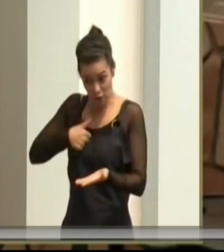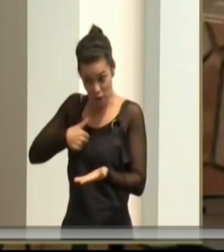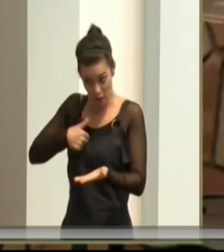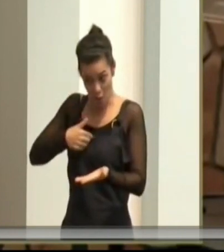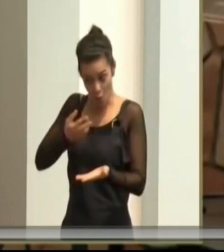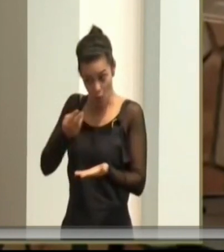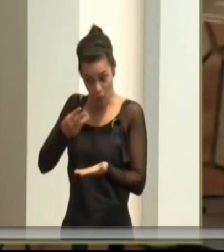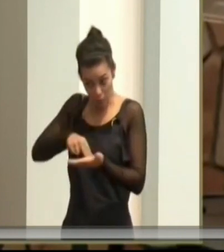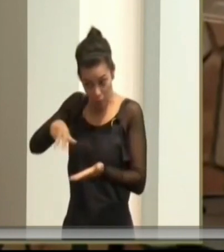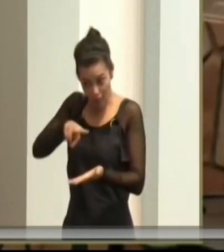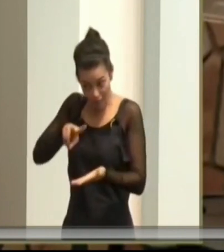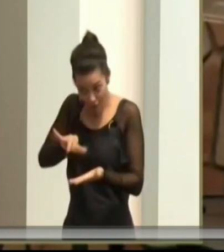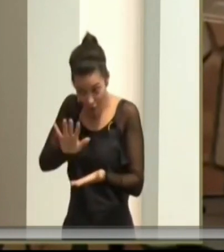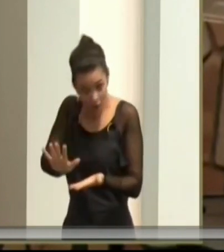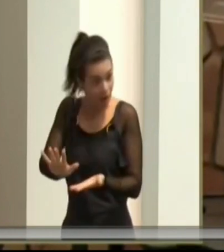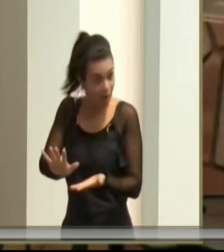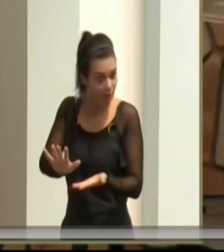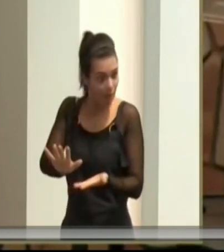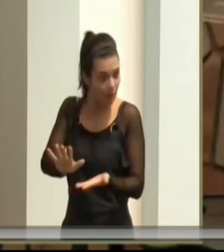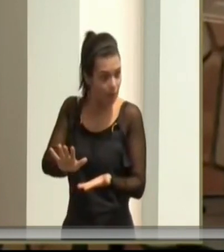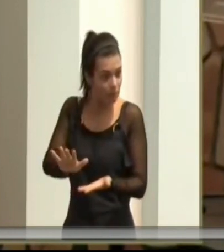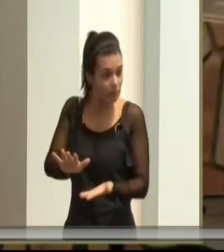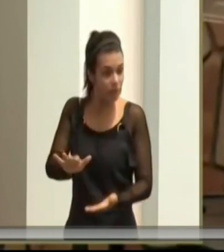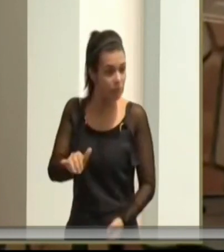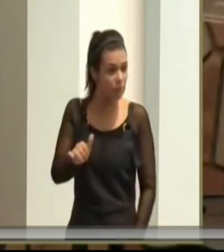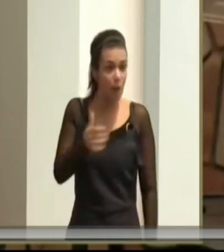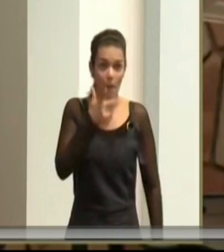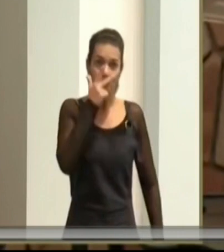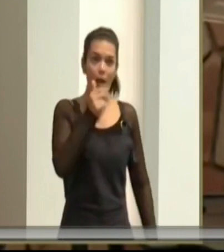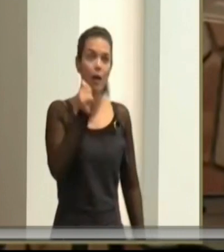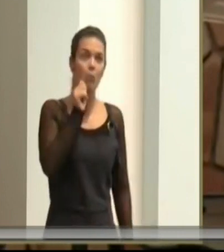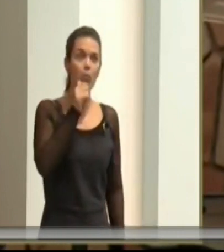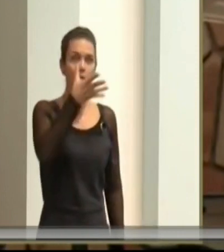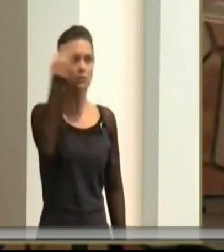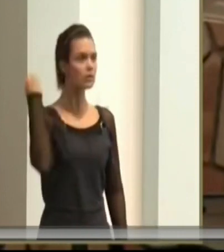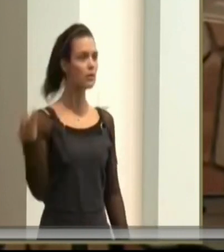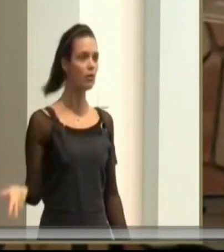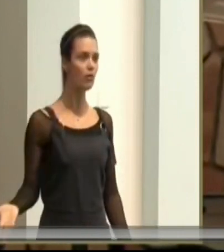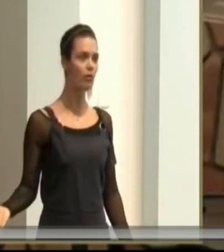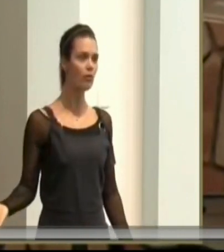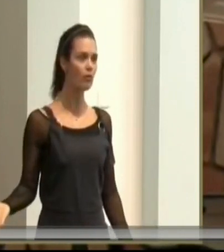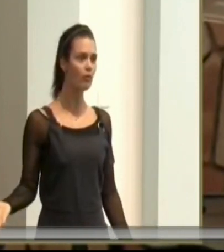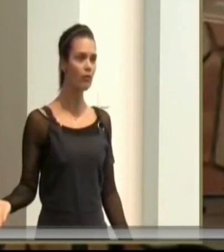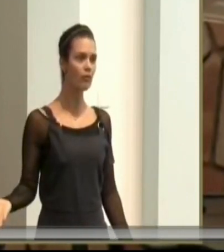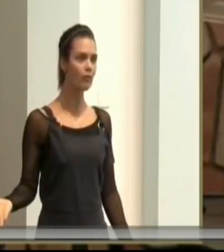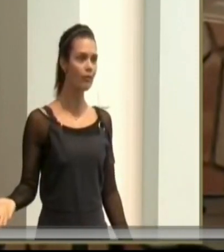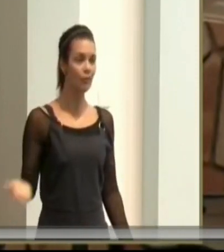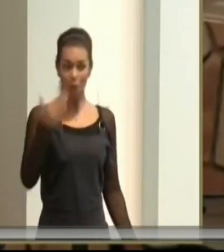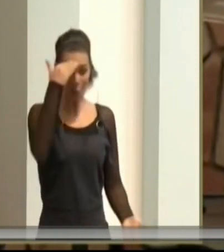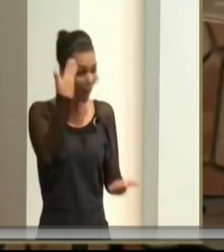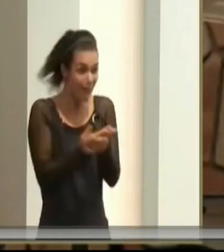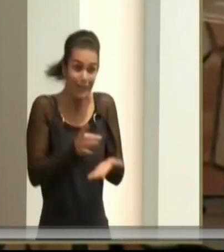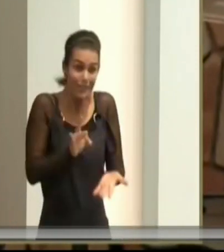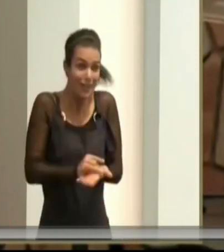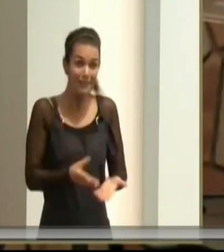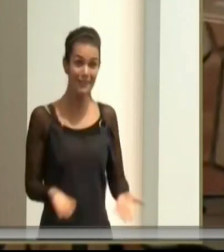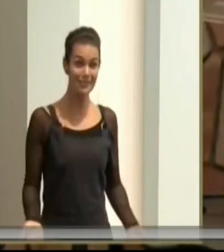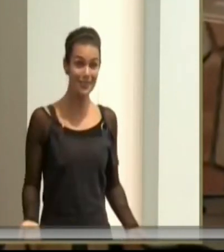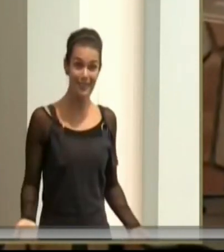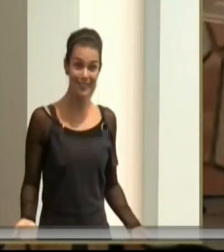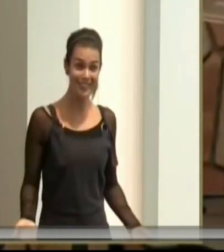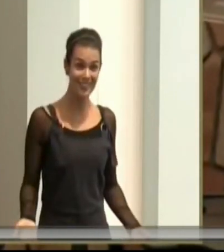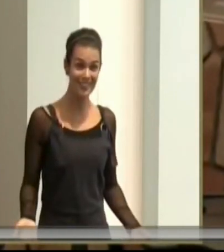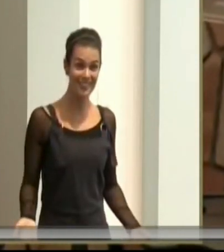presente diário, traz uma seguinte frase interessante: a vida de quem desconhece a ressurreição de Jesus, mesmo que ele tenha